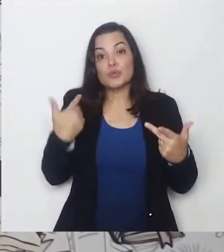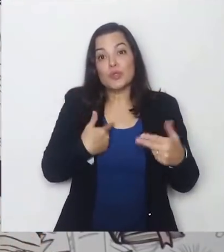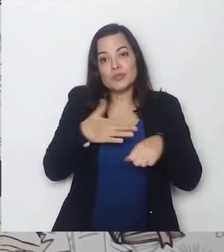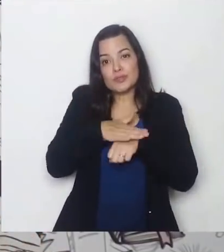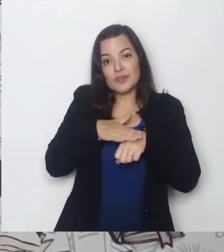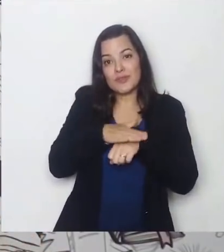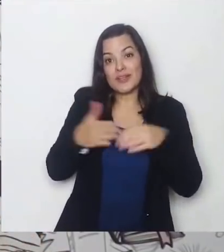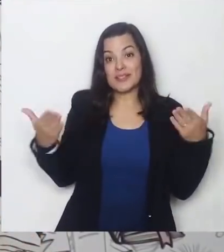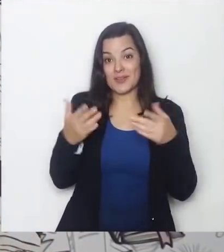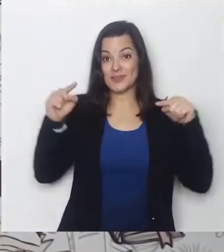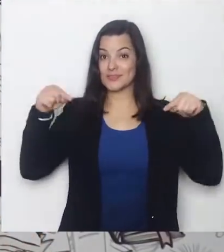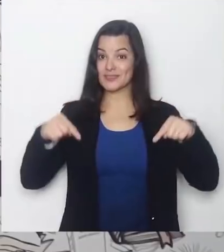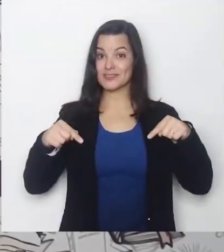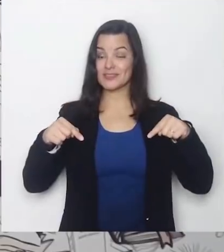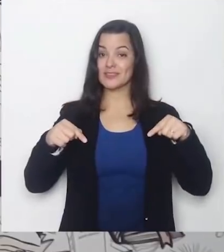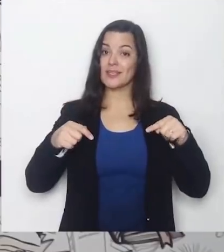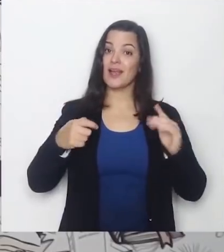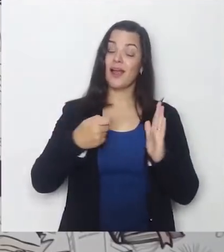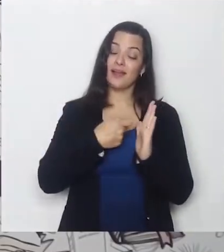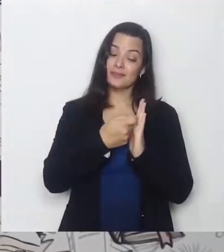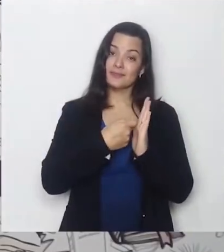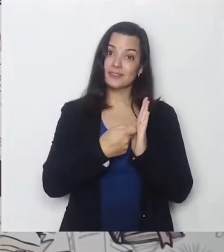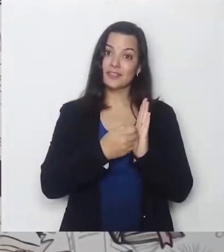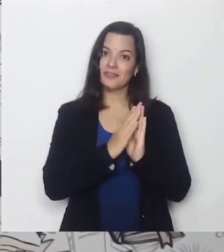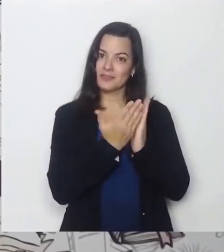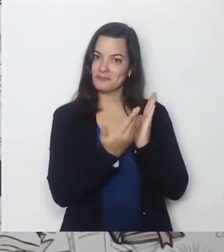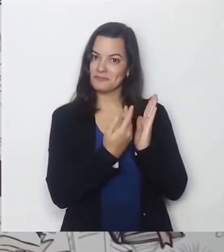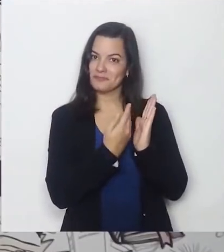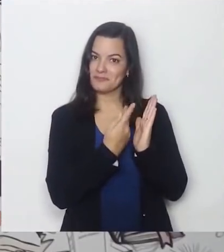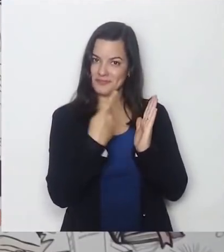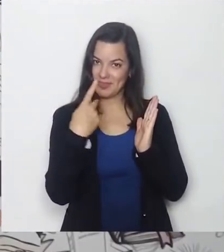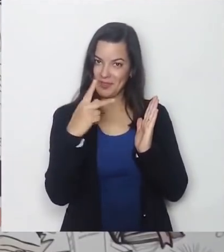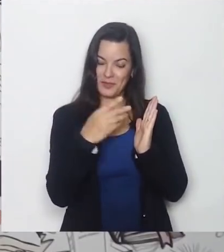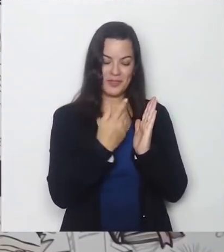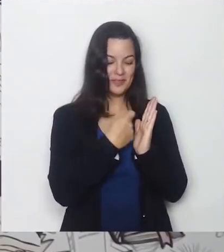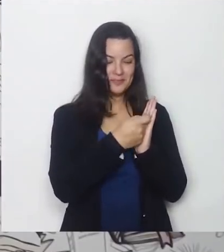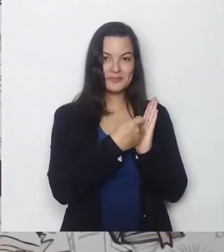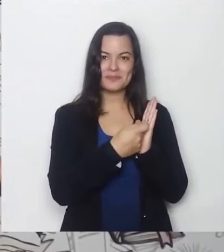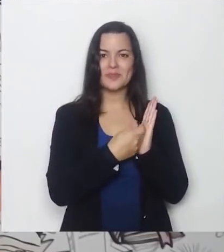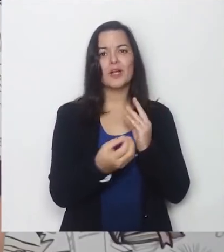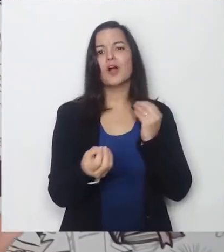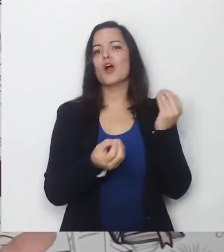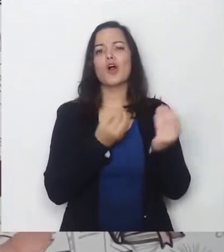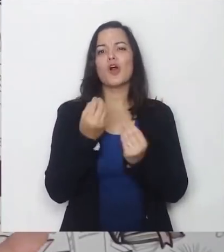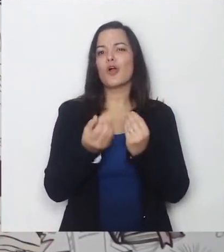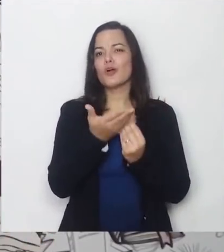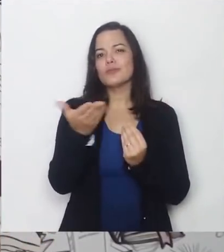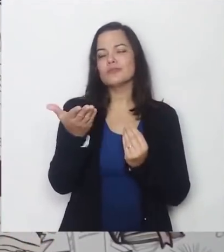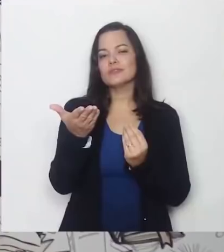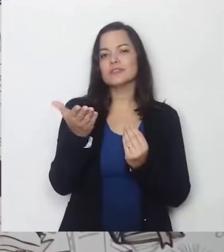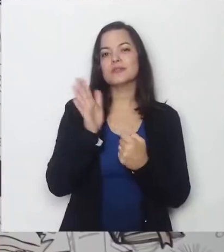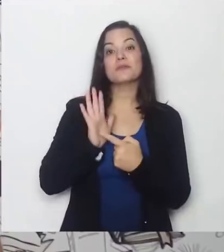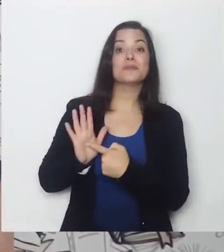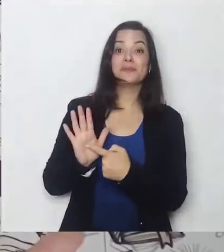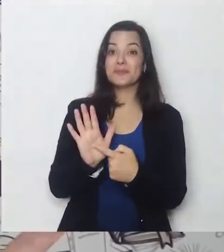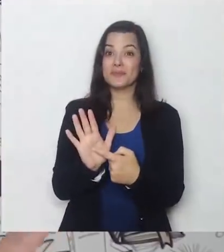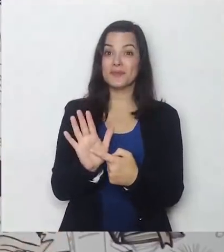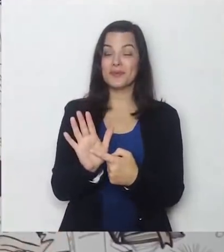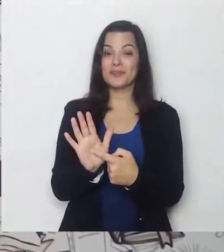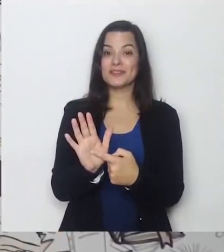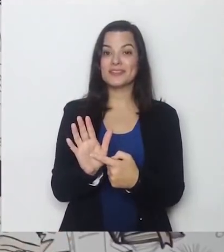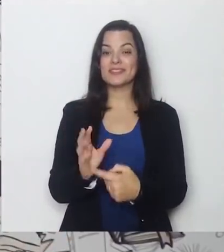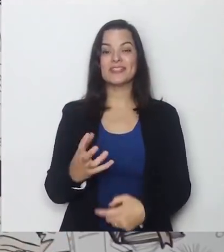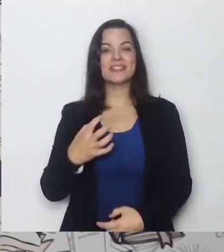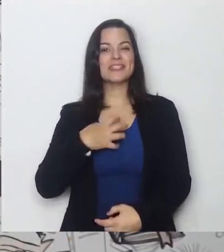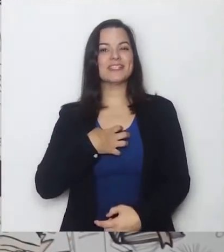nós conversamos hoje e escrever aí no seu caderno, registrar de que maneira que você